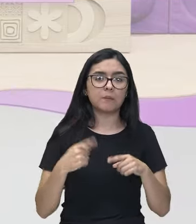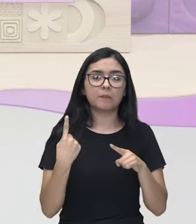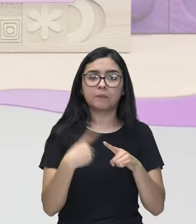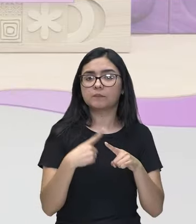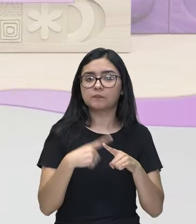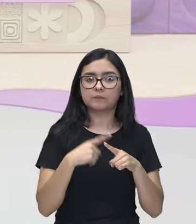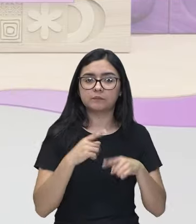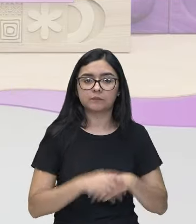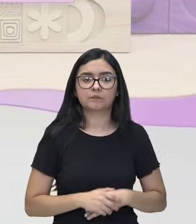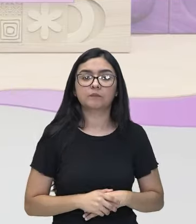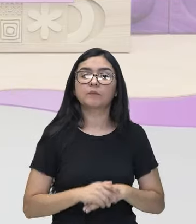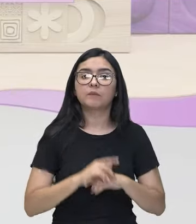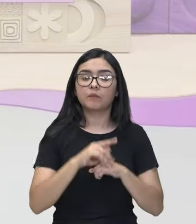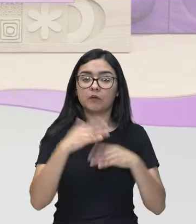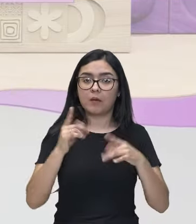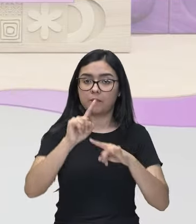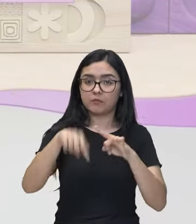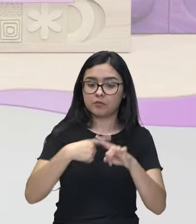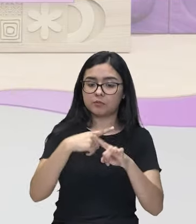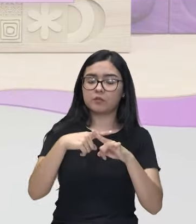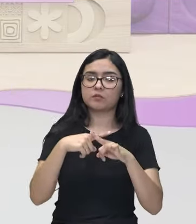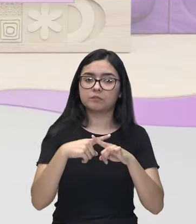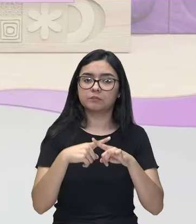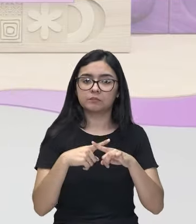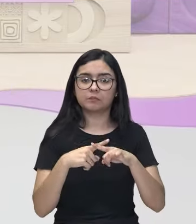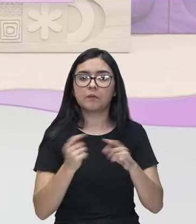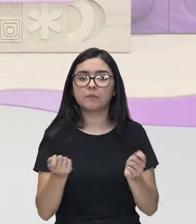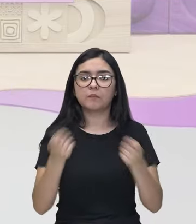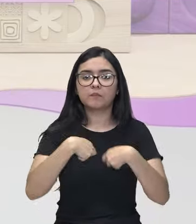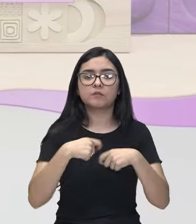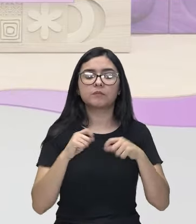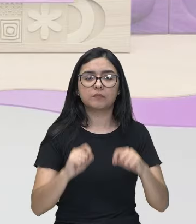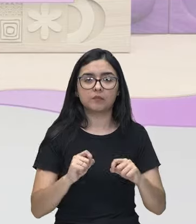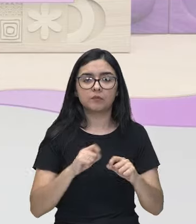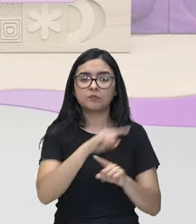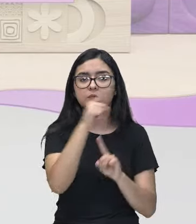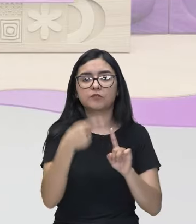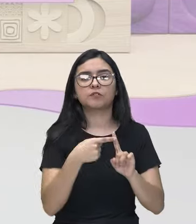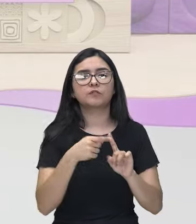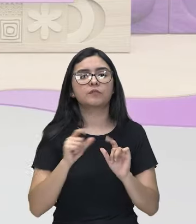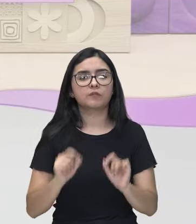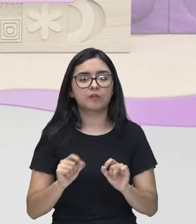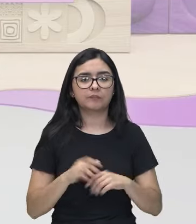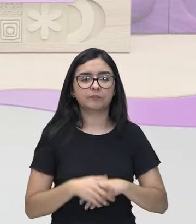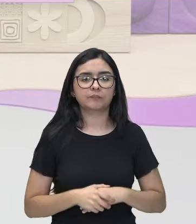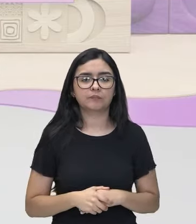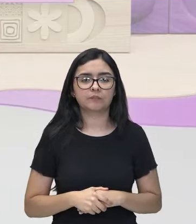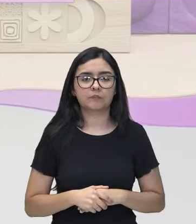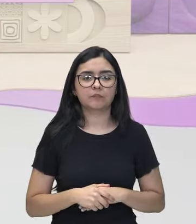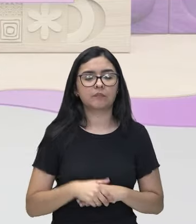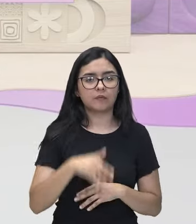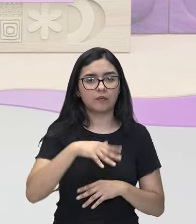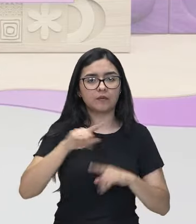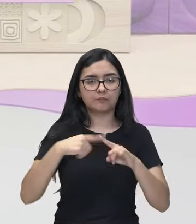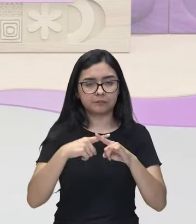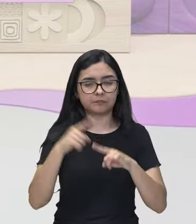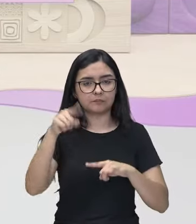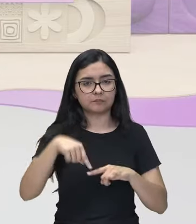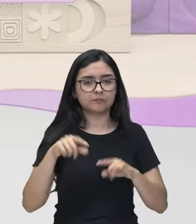a operação de multiplicação, em uma de suas ideias, né, que estão associadas à multiplicação, é